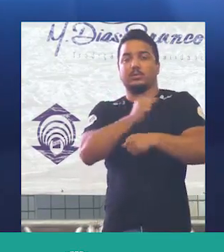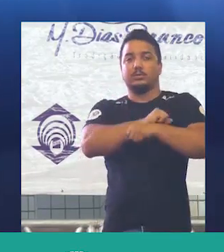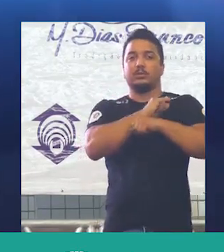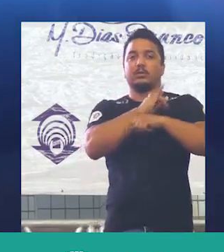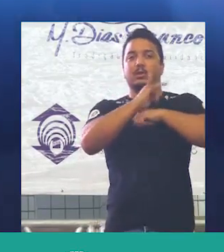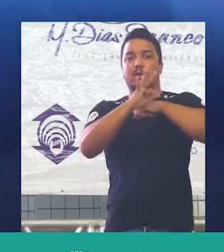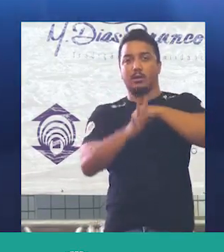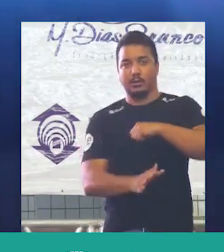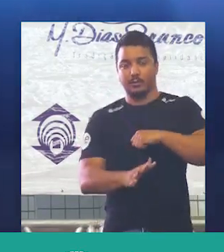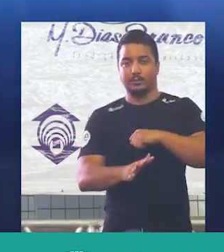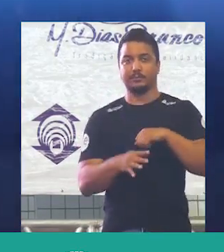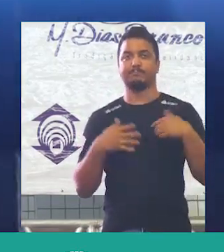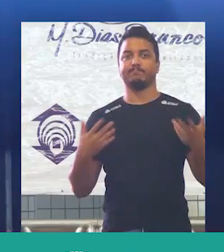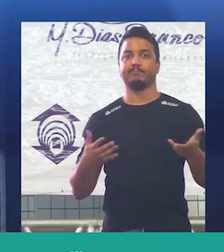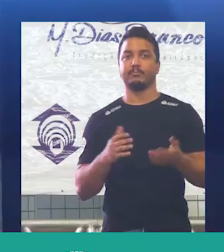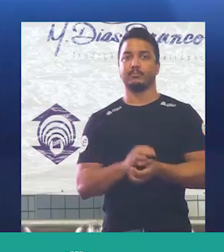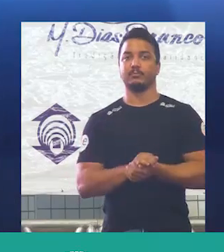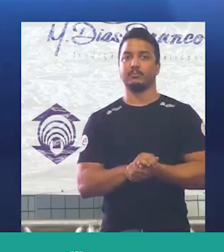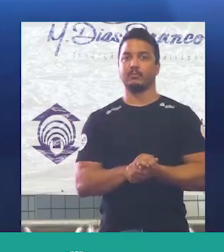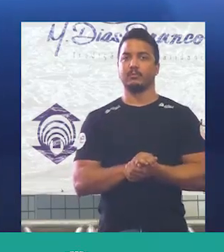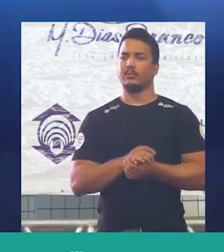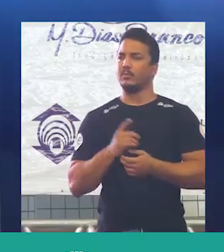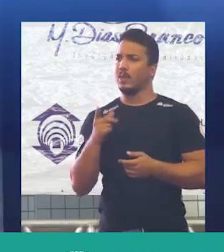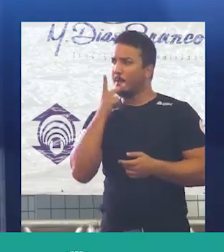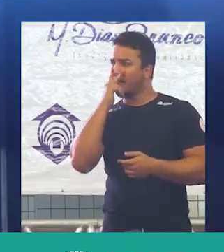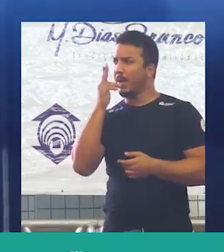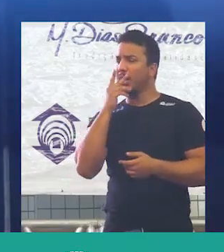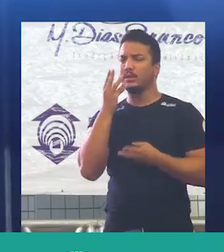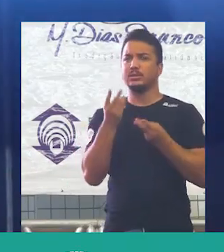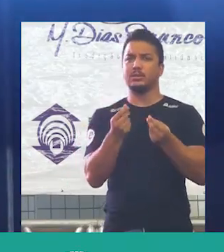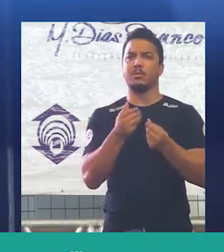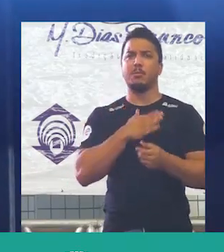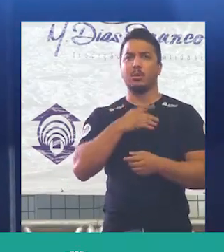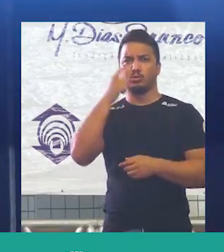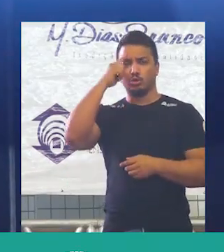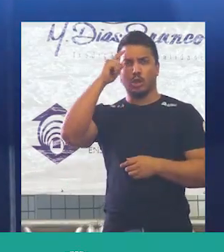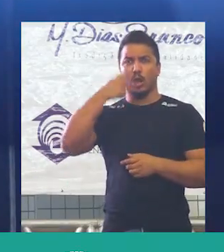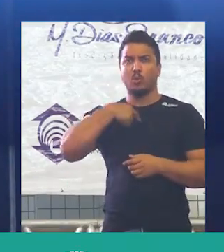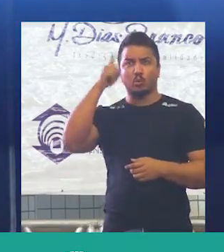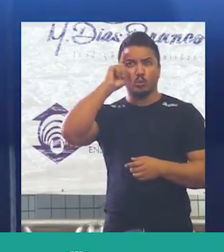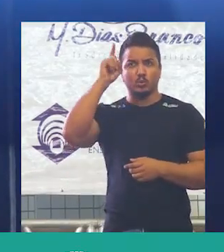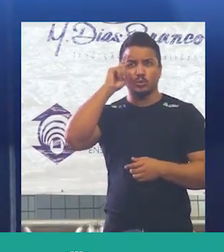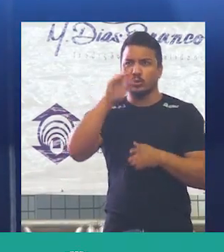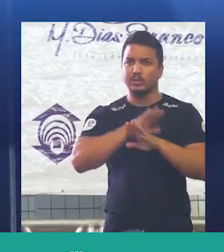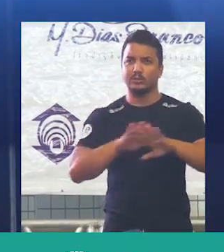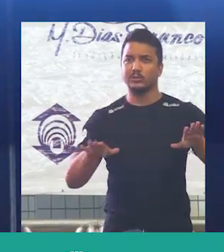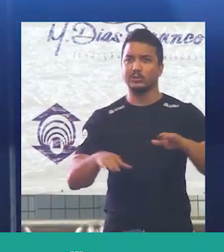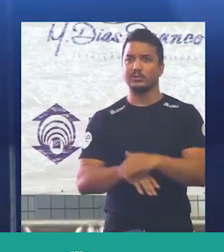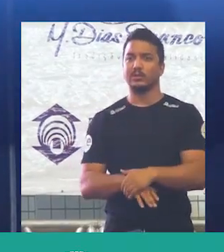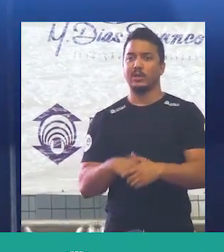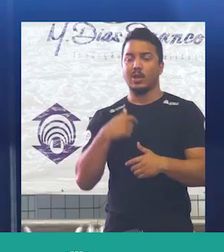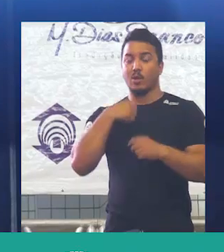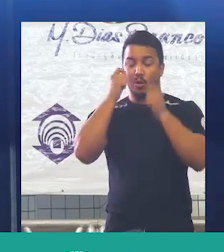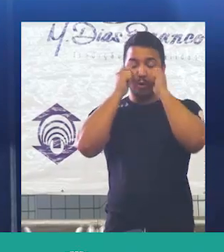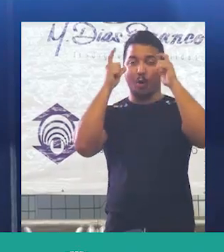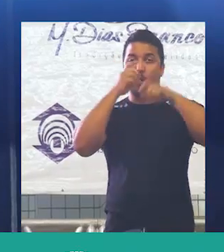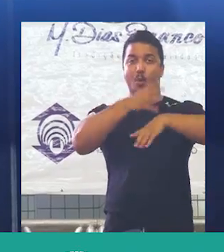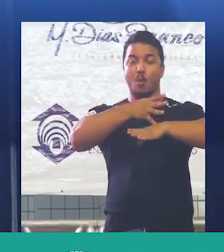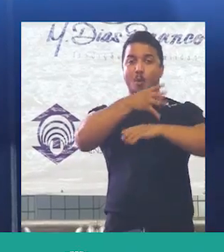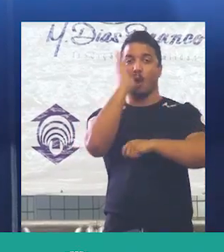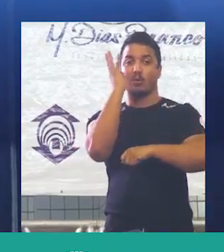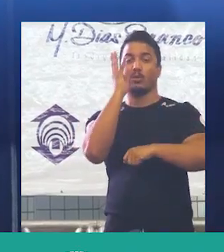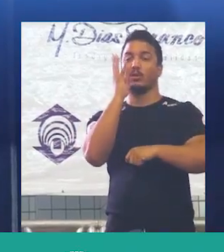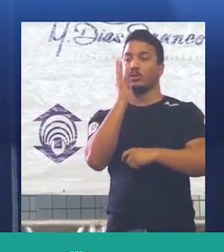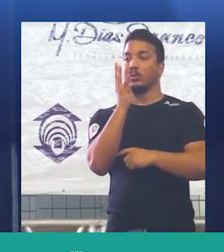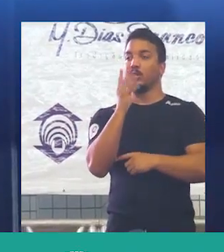novo. Siriano, isso está parecido com o meu dia a dia. Eu acordo 4 horas da